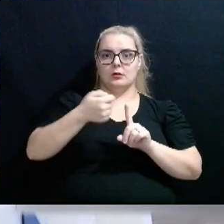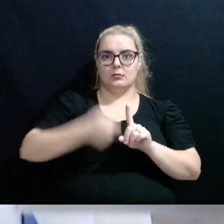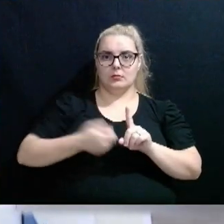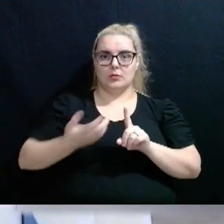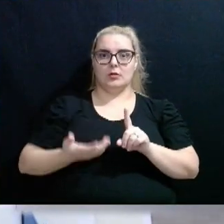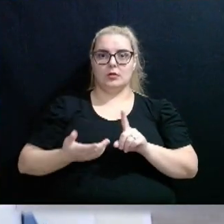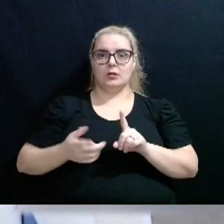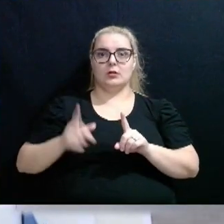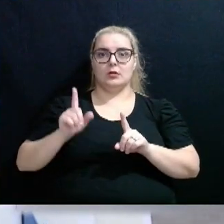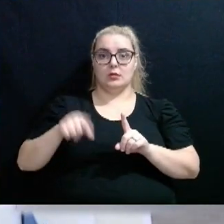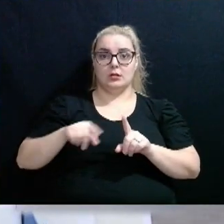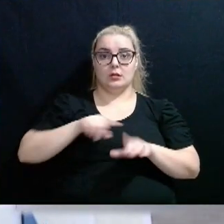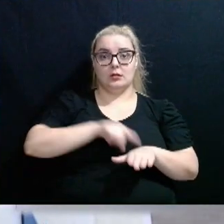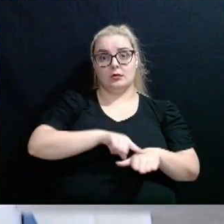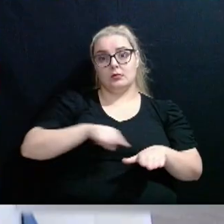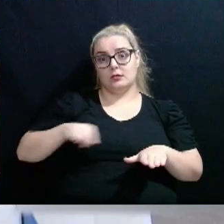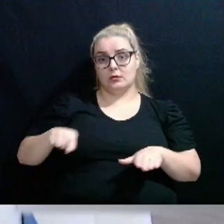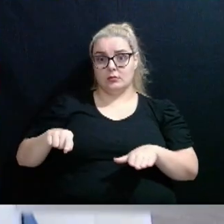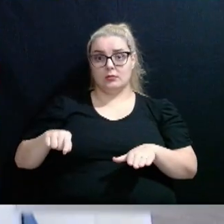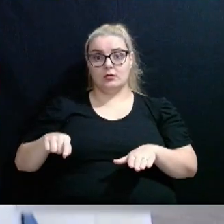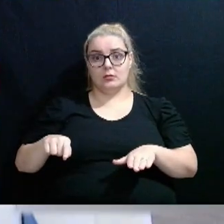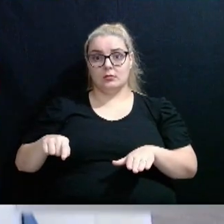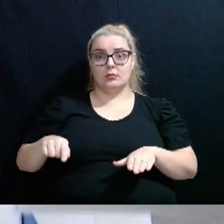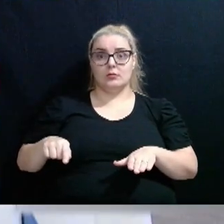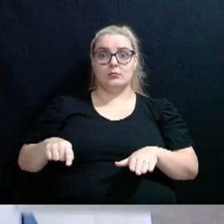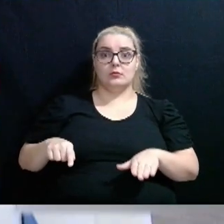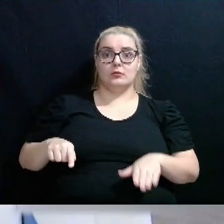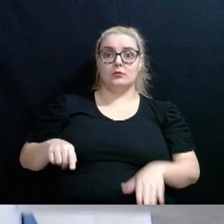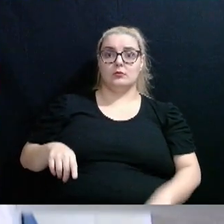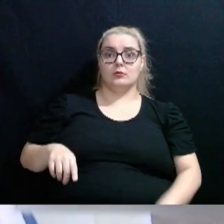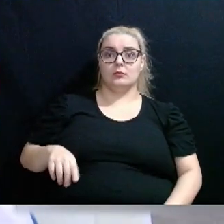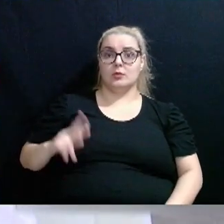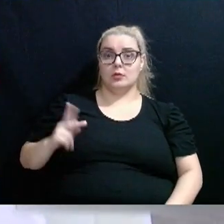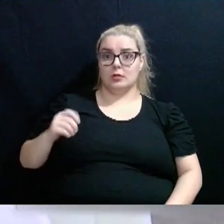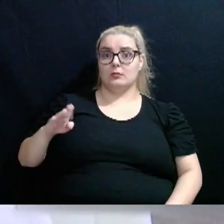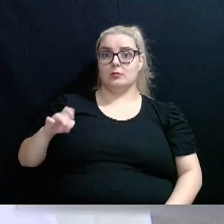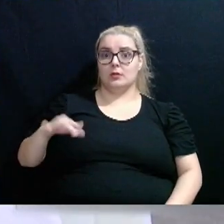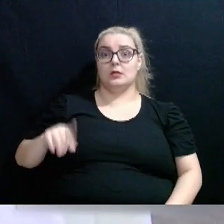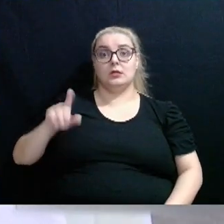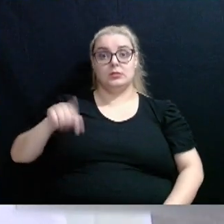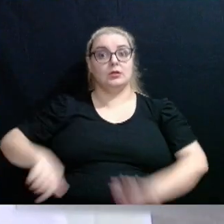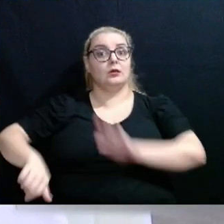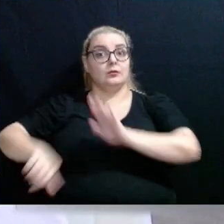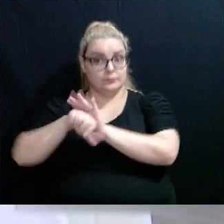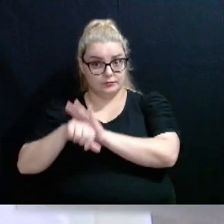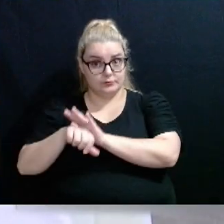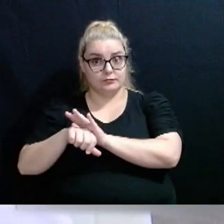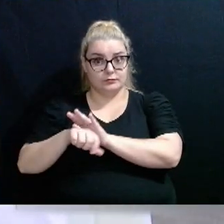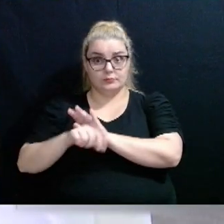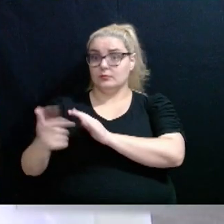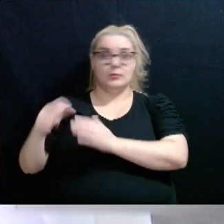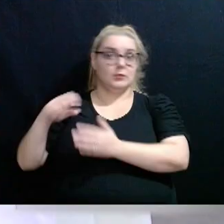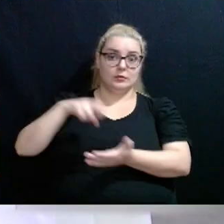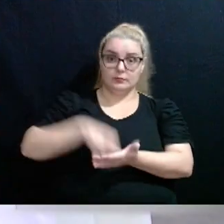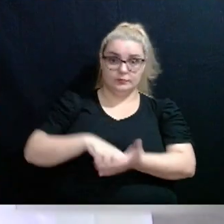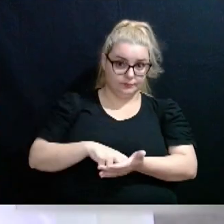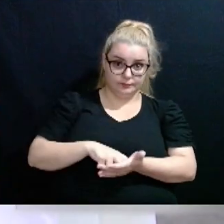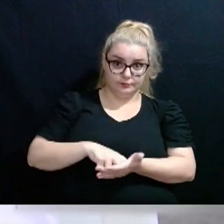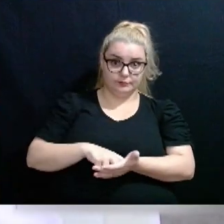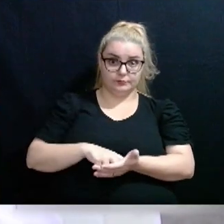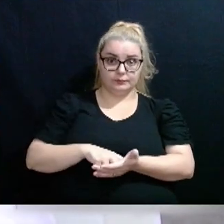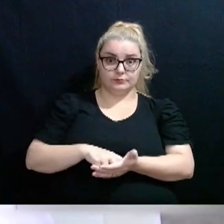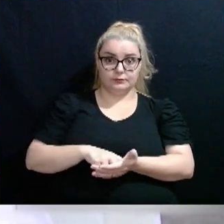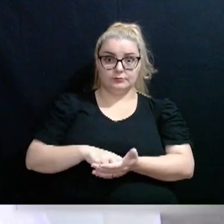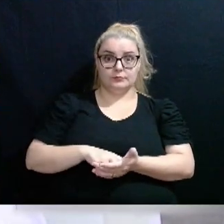excludentes de punibilidade, ou seja, são um crime, mas não há punibilidade, que é caso de pessoas